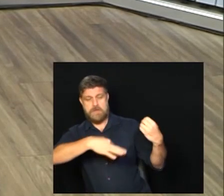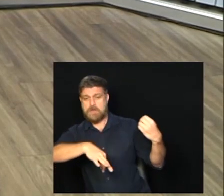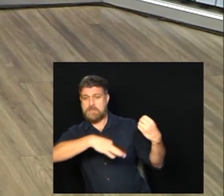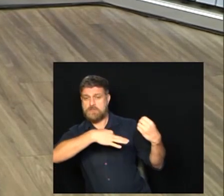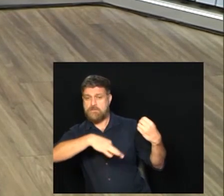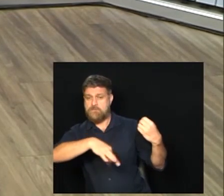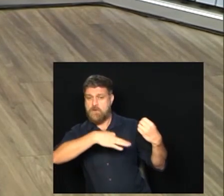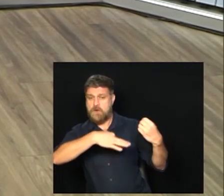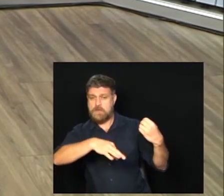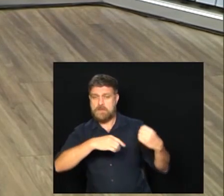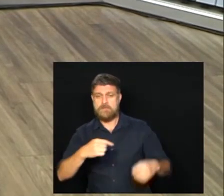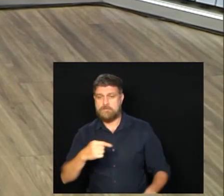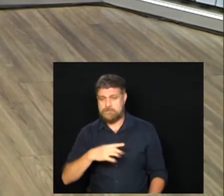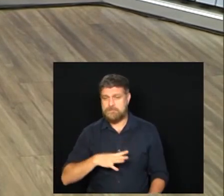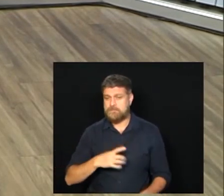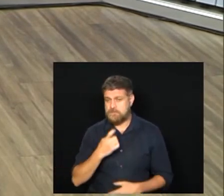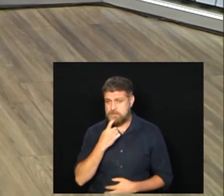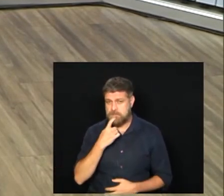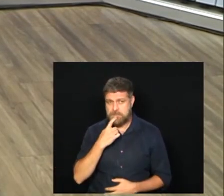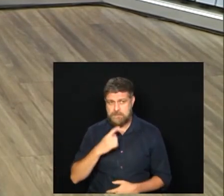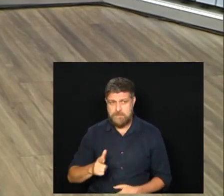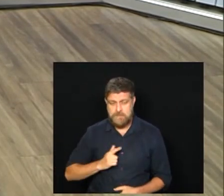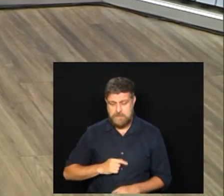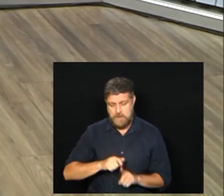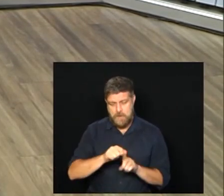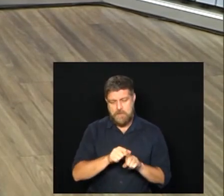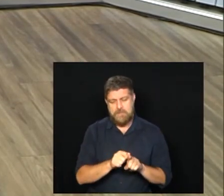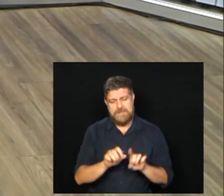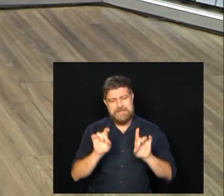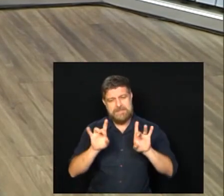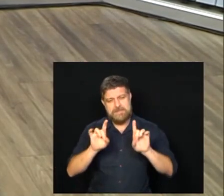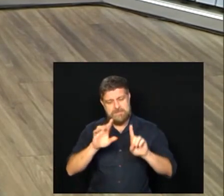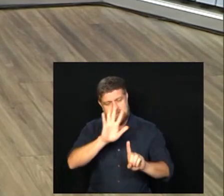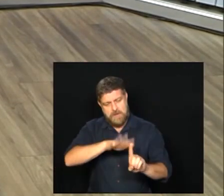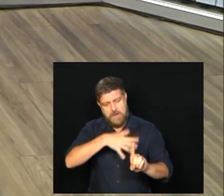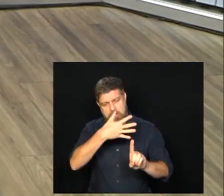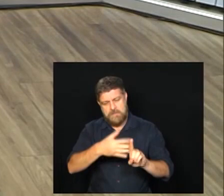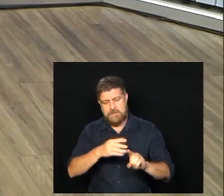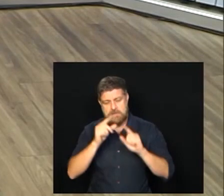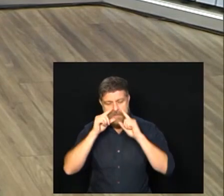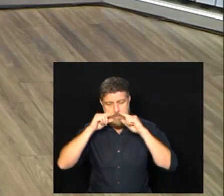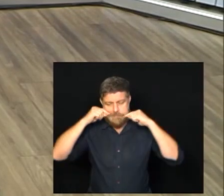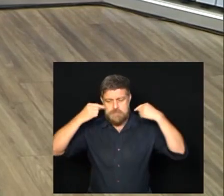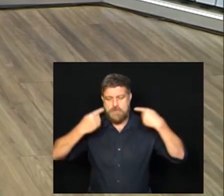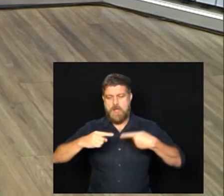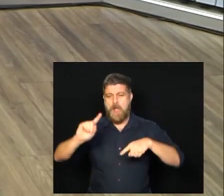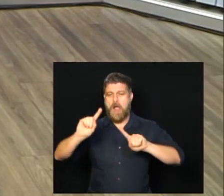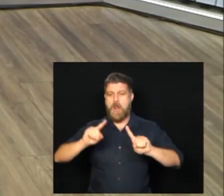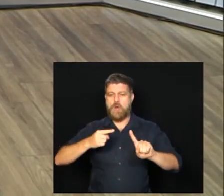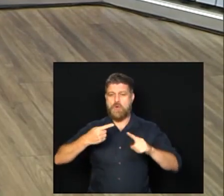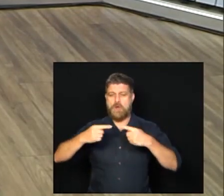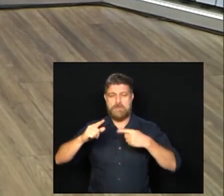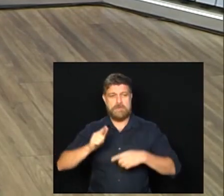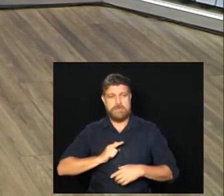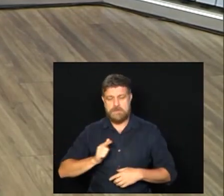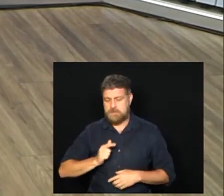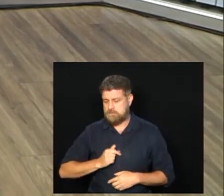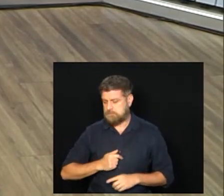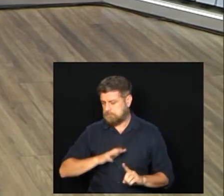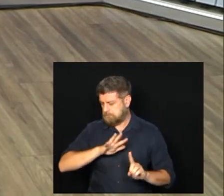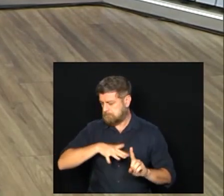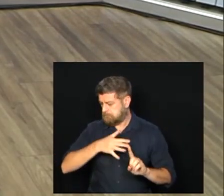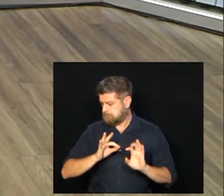Orquestra Sinfônica de Campinas, neste mês especial de homenagem a Carlos Gomes. Então, uma grande